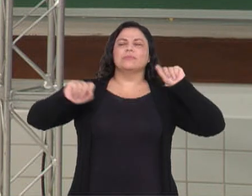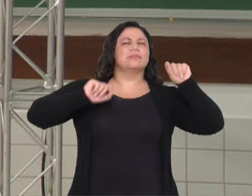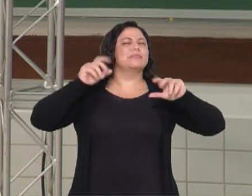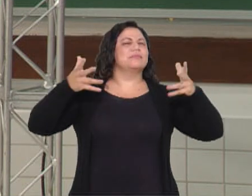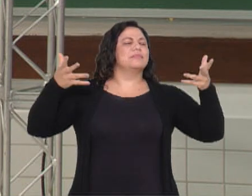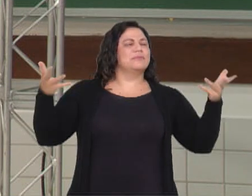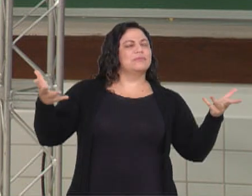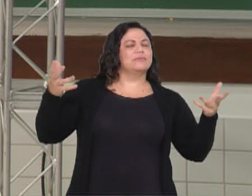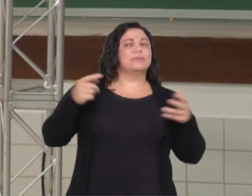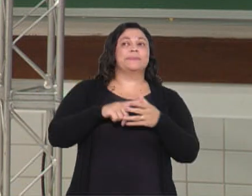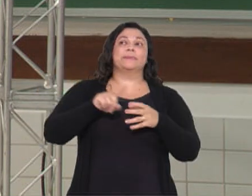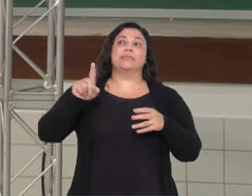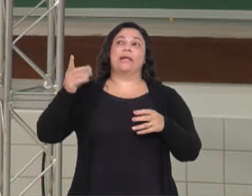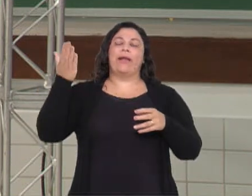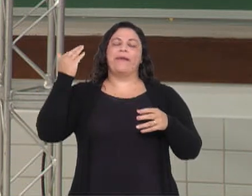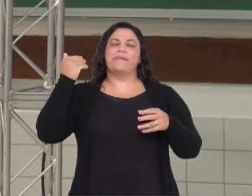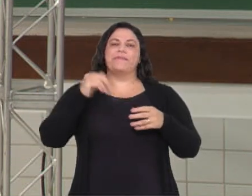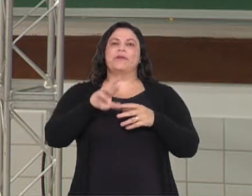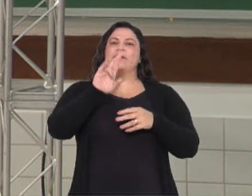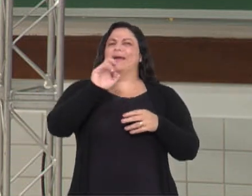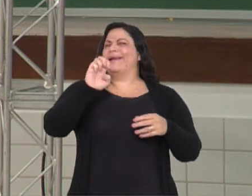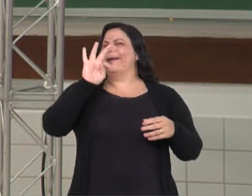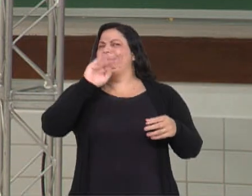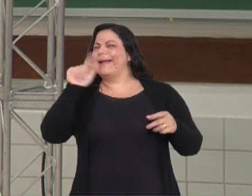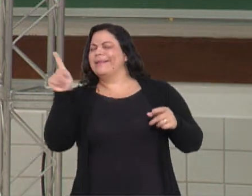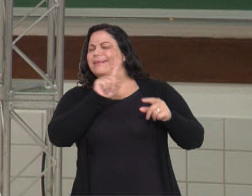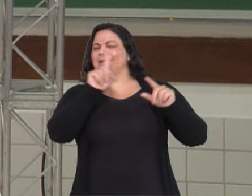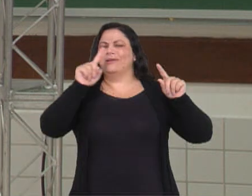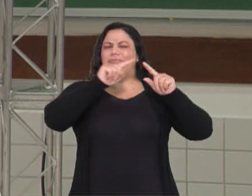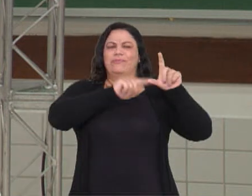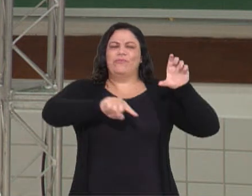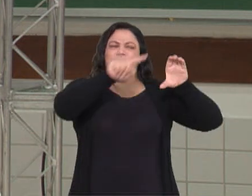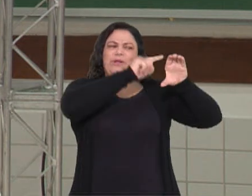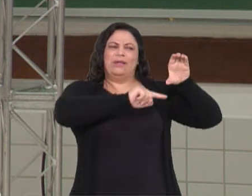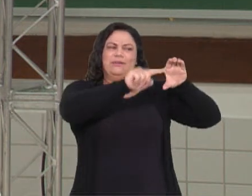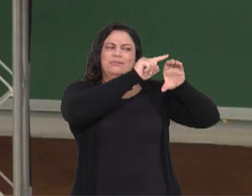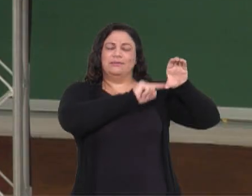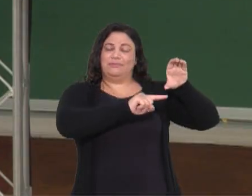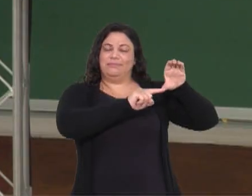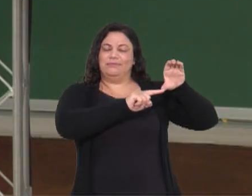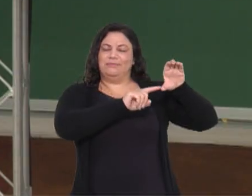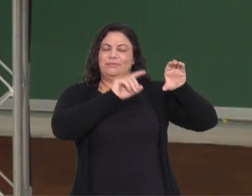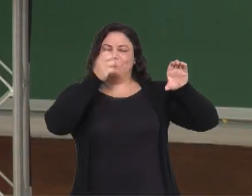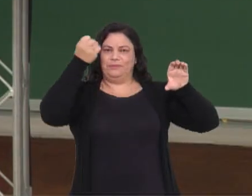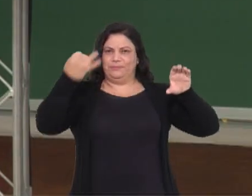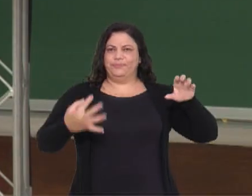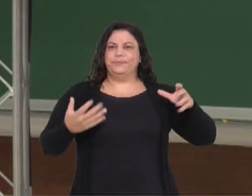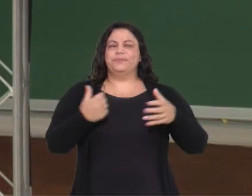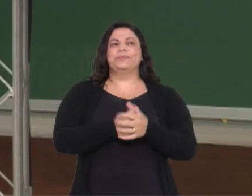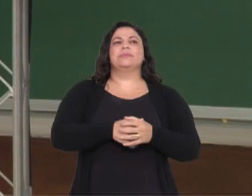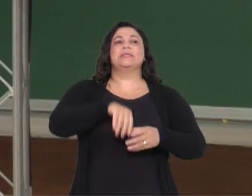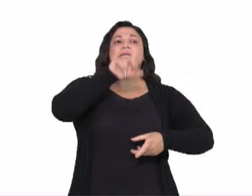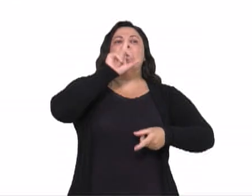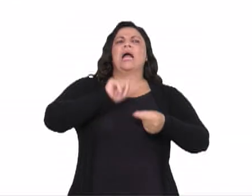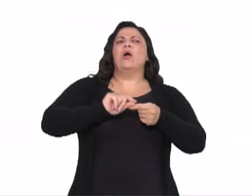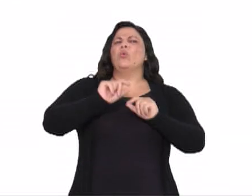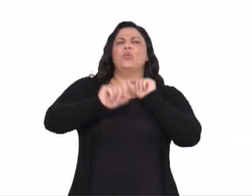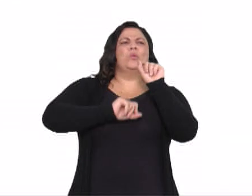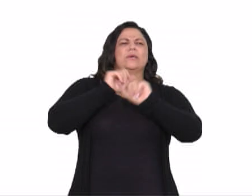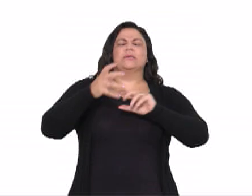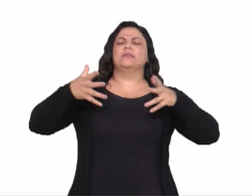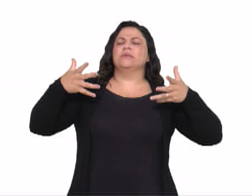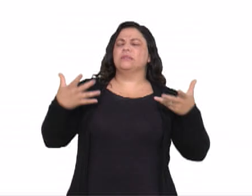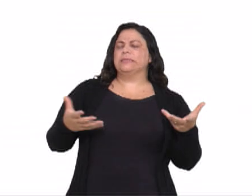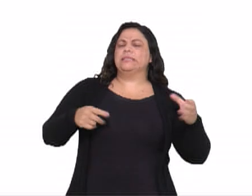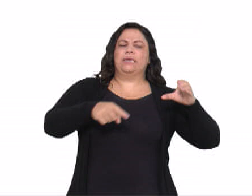eu vou falar da circunferência. Vamos ver o que significa essa equação reduzida. Muito bem. Equação da circunferência reduzida, ela tem diversas